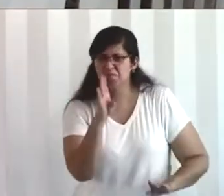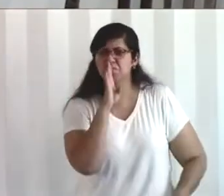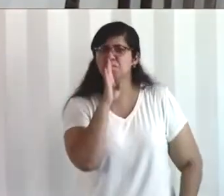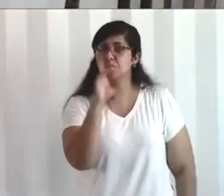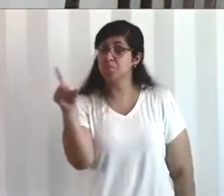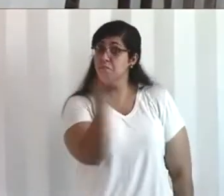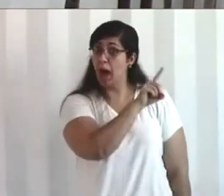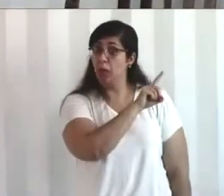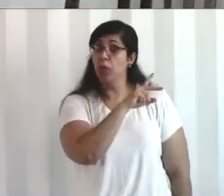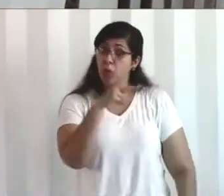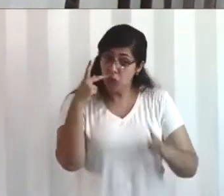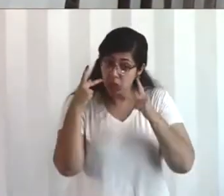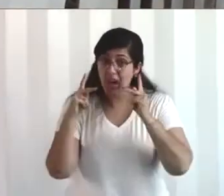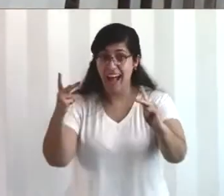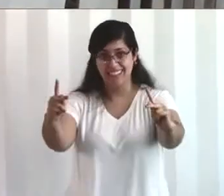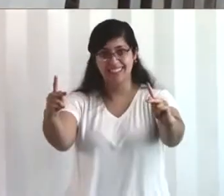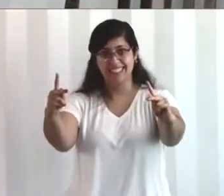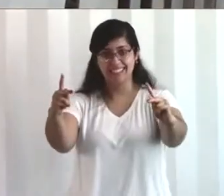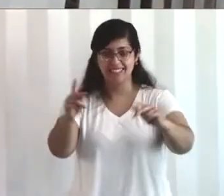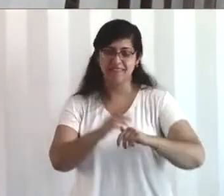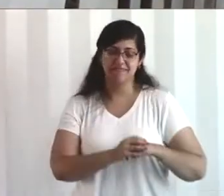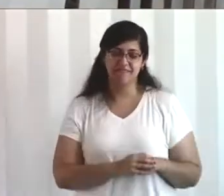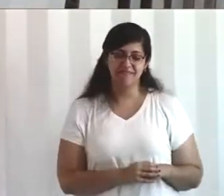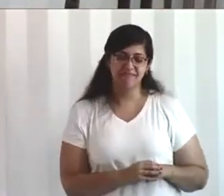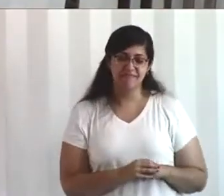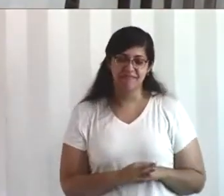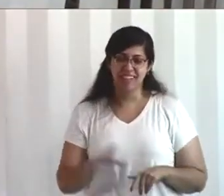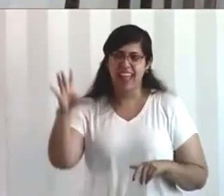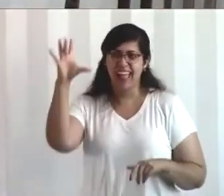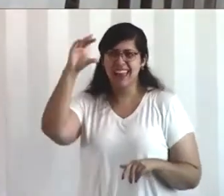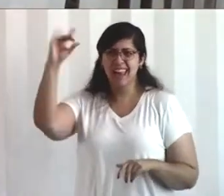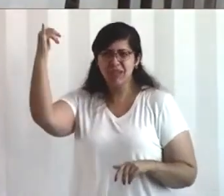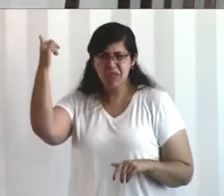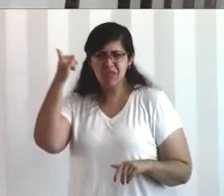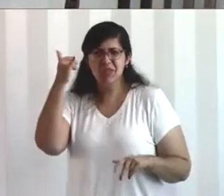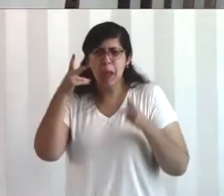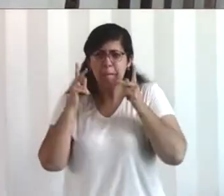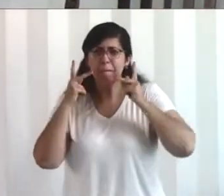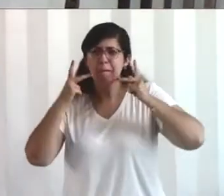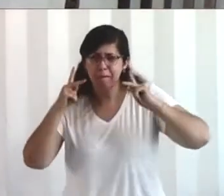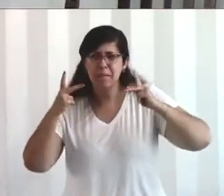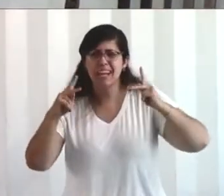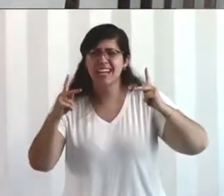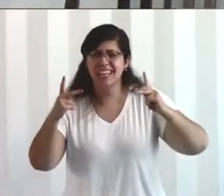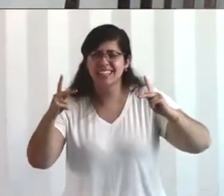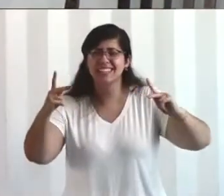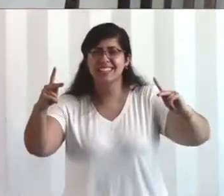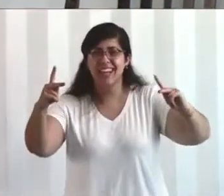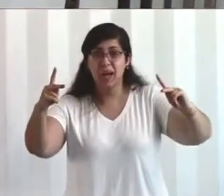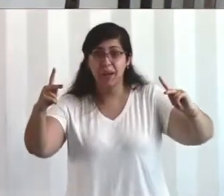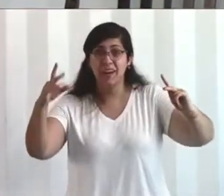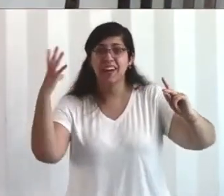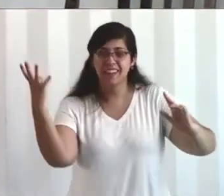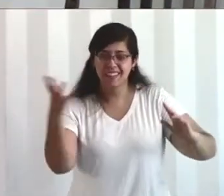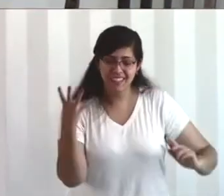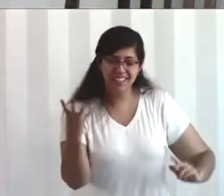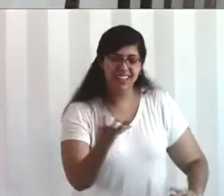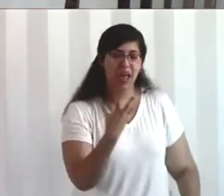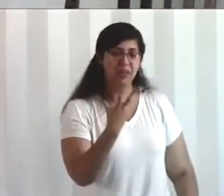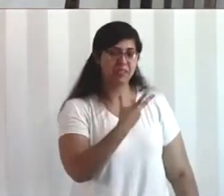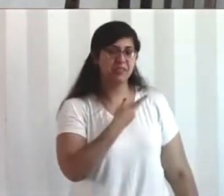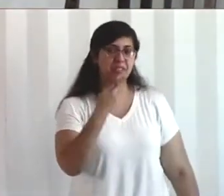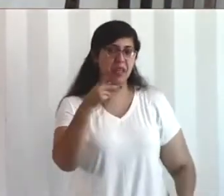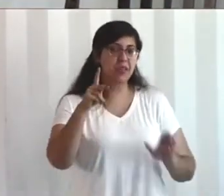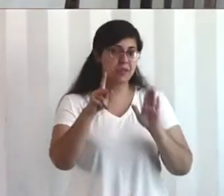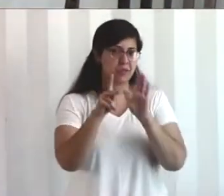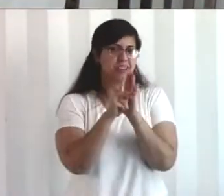seja, a ênfase da pregação. Deus confirma que é pela pregação que Ele alcança os seus escolhidos. Como crerão